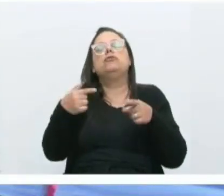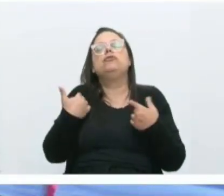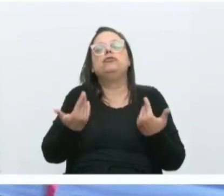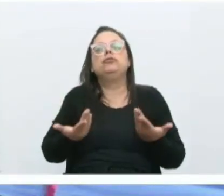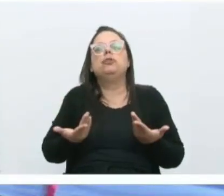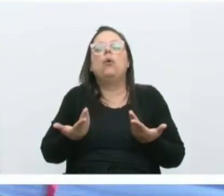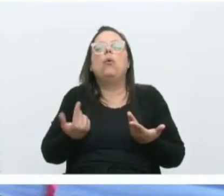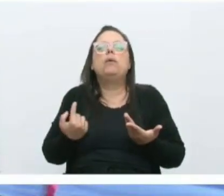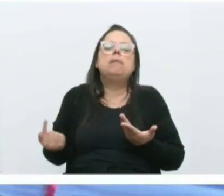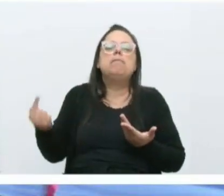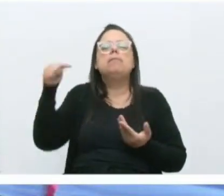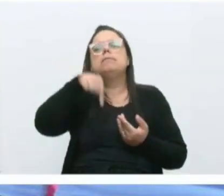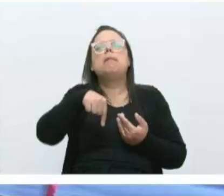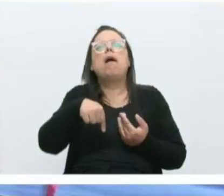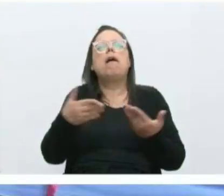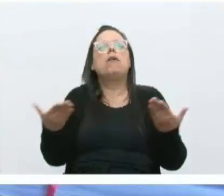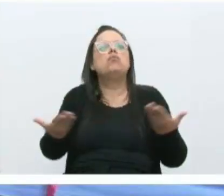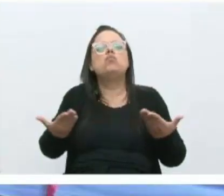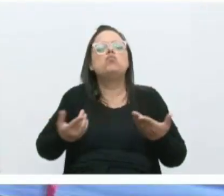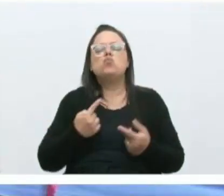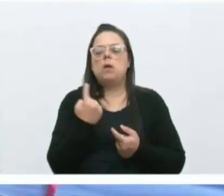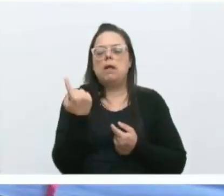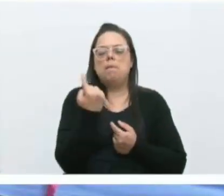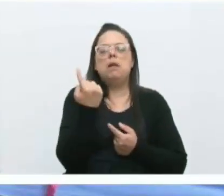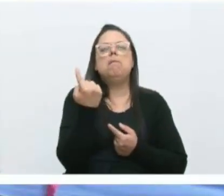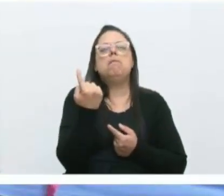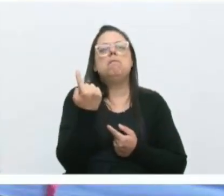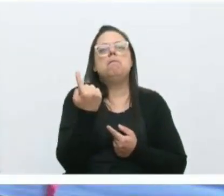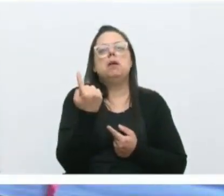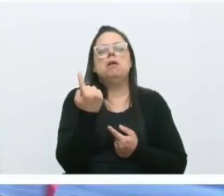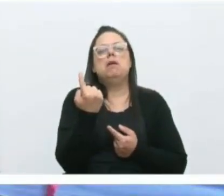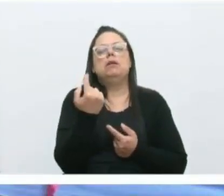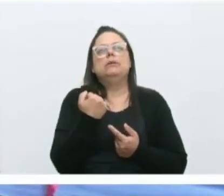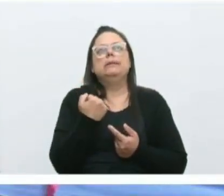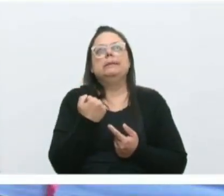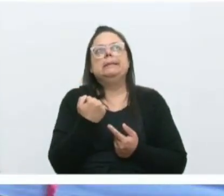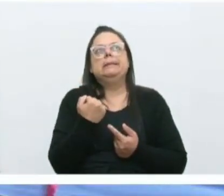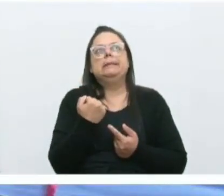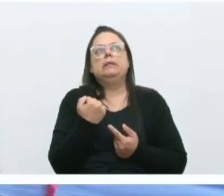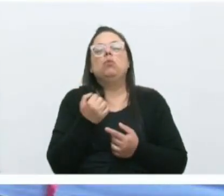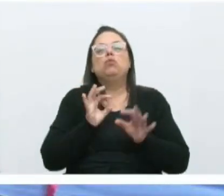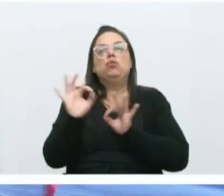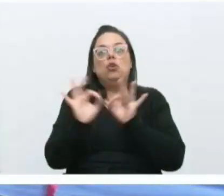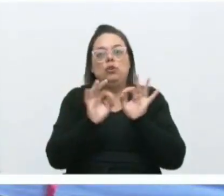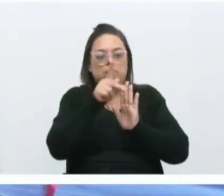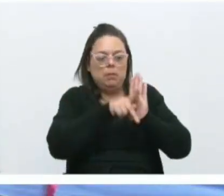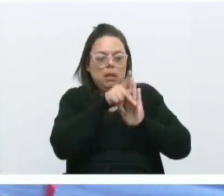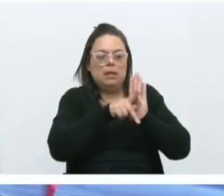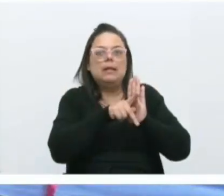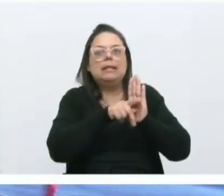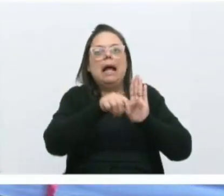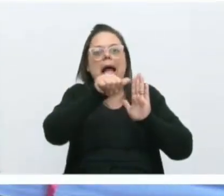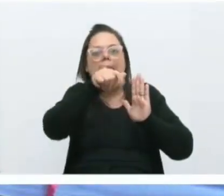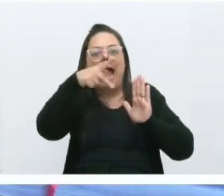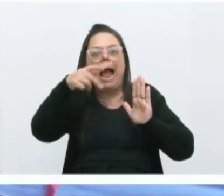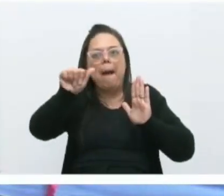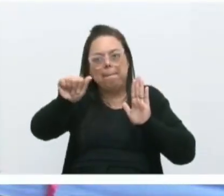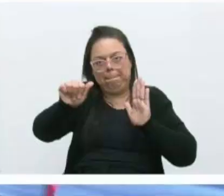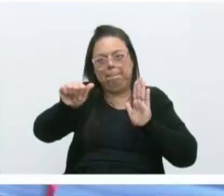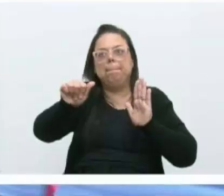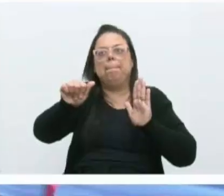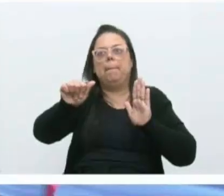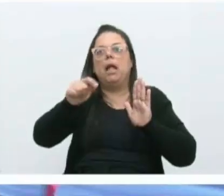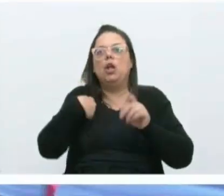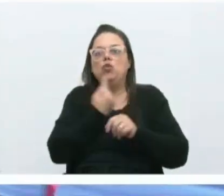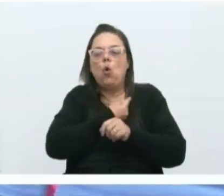O que me traz aqui, primeiro que, quando nós elaboramos o projeto da APA,